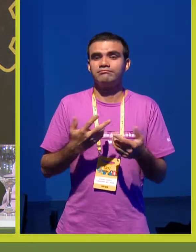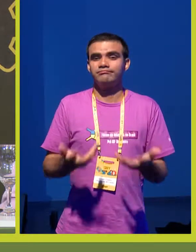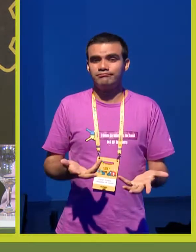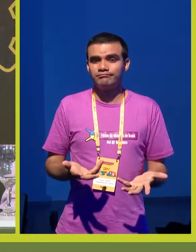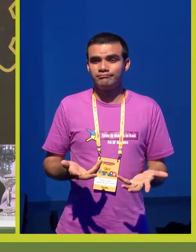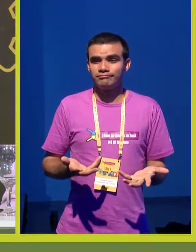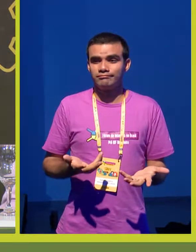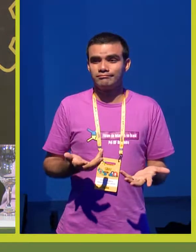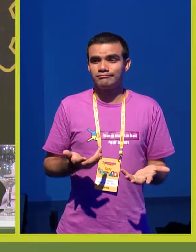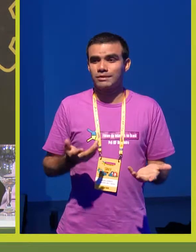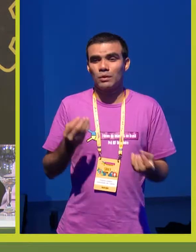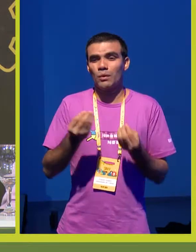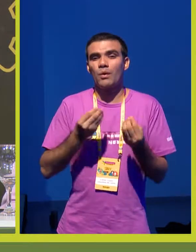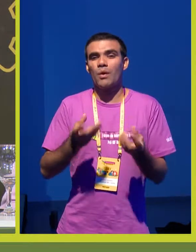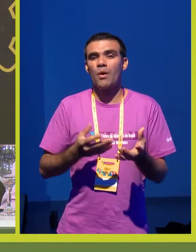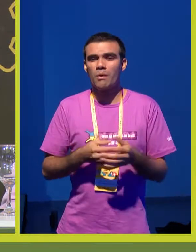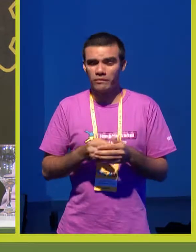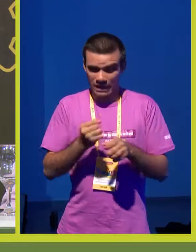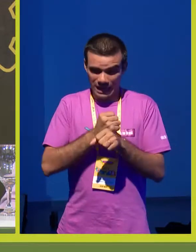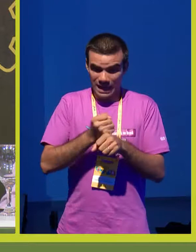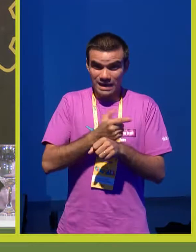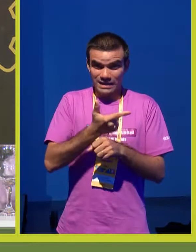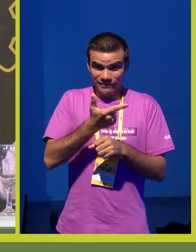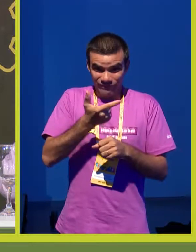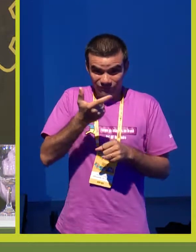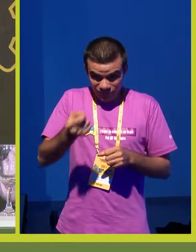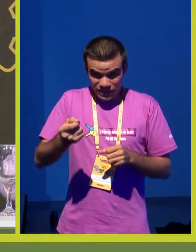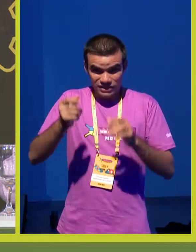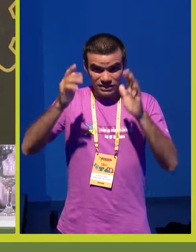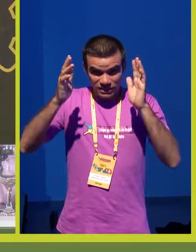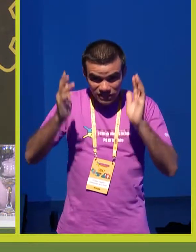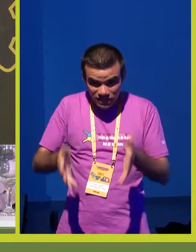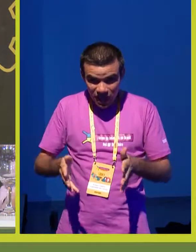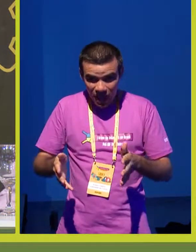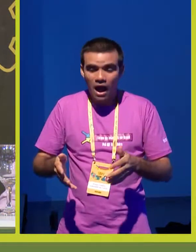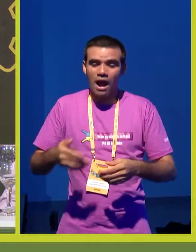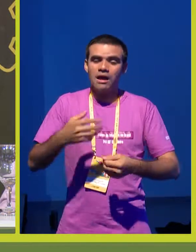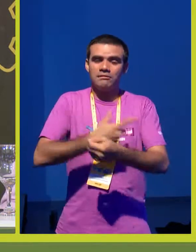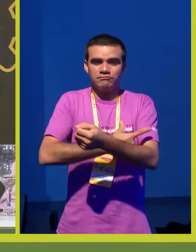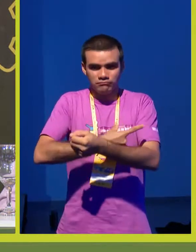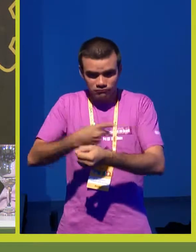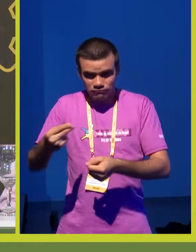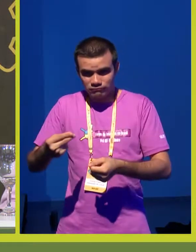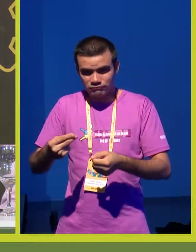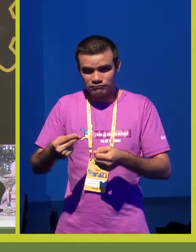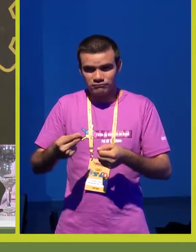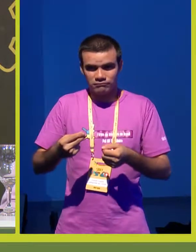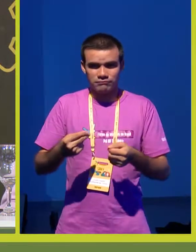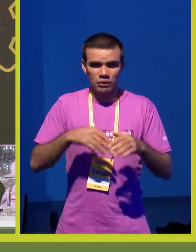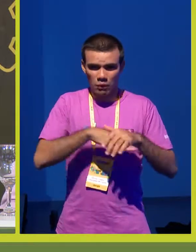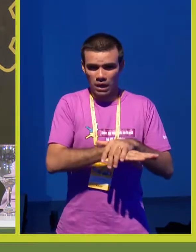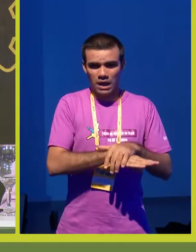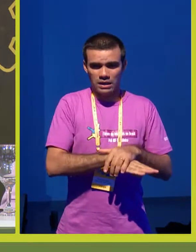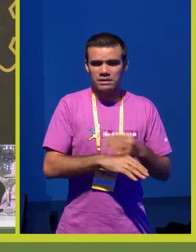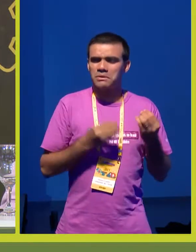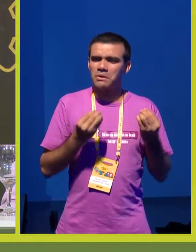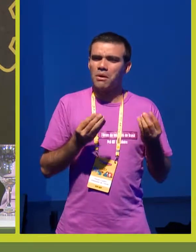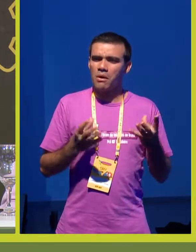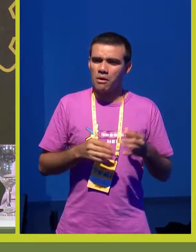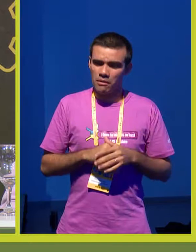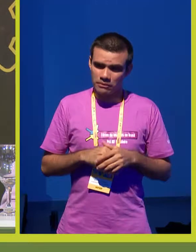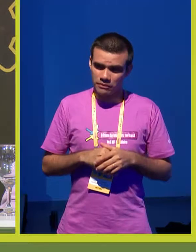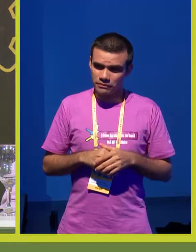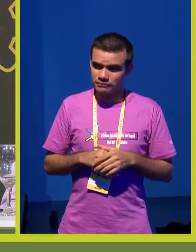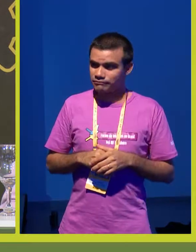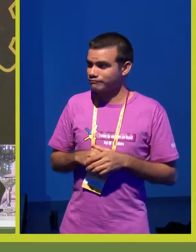disso, depois de 20 anos do cumprimento da pena, o dado do perfil genético continuar no banco. No GT